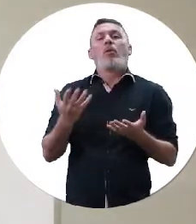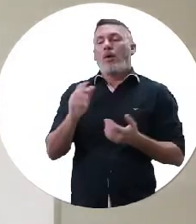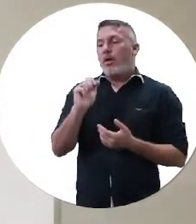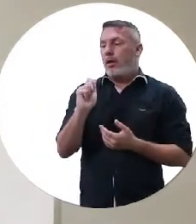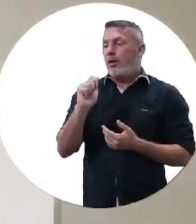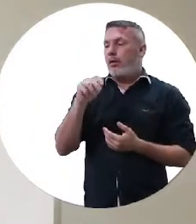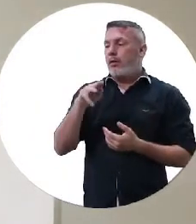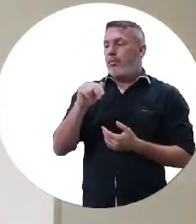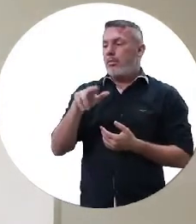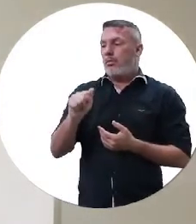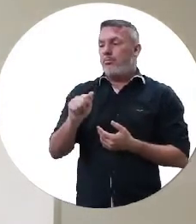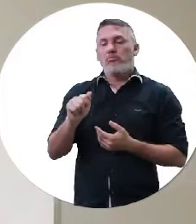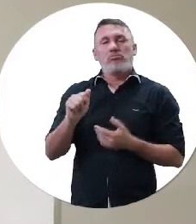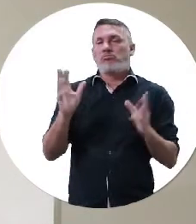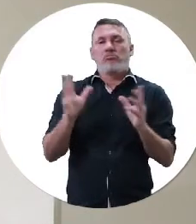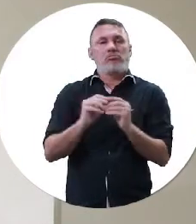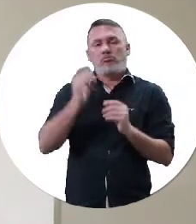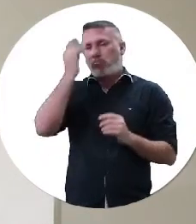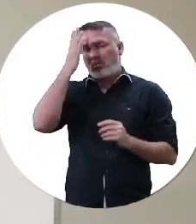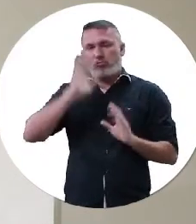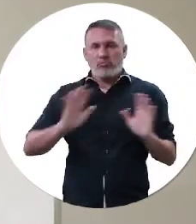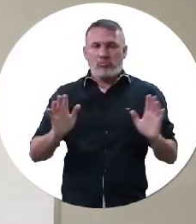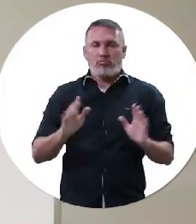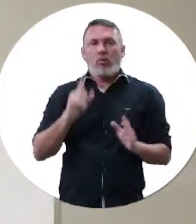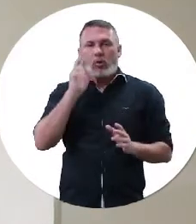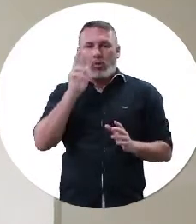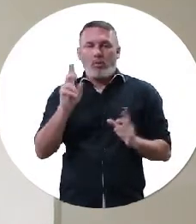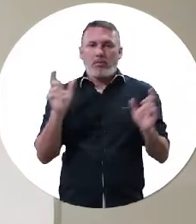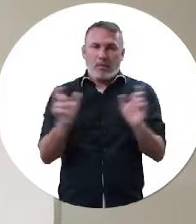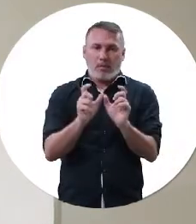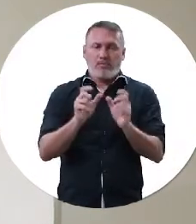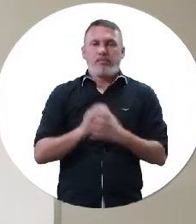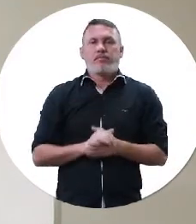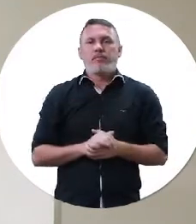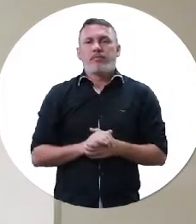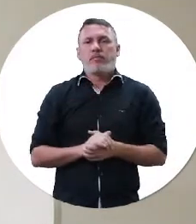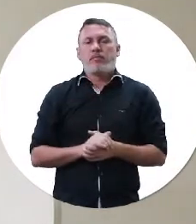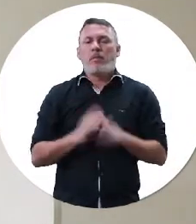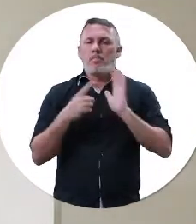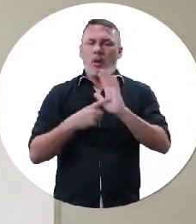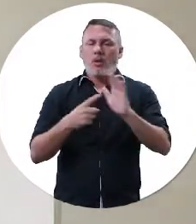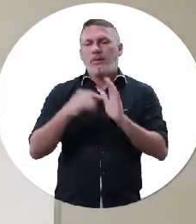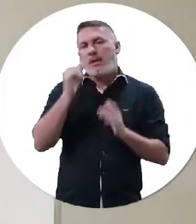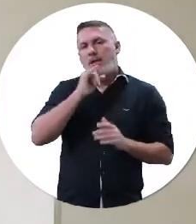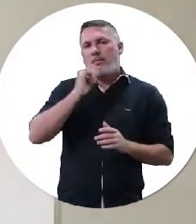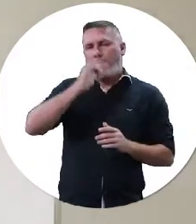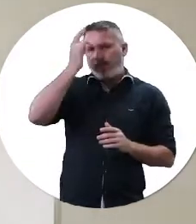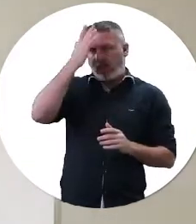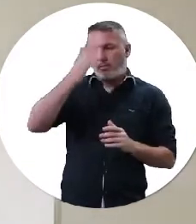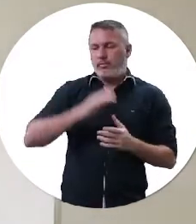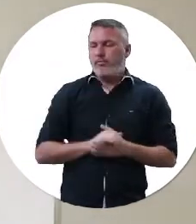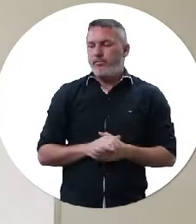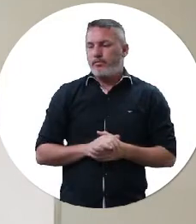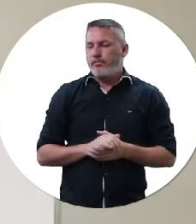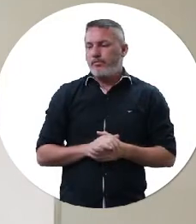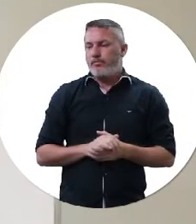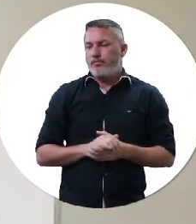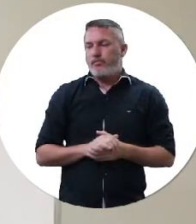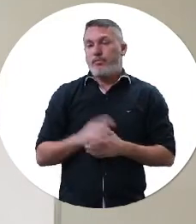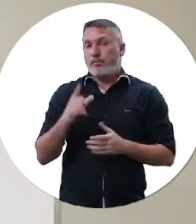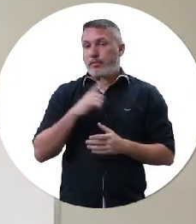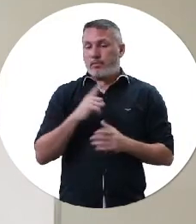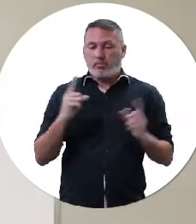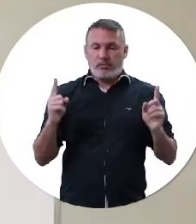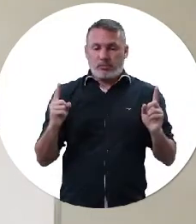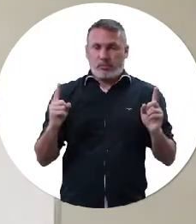E no final vai colocar sempre amina. Ok? Então vamos lá. Vamos